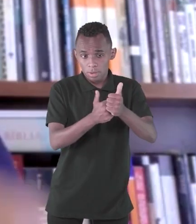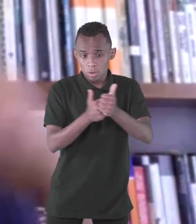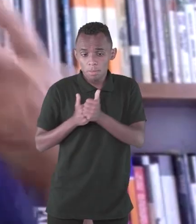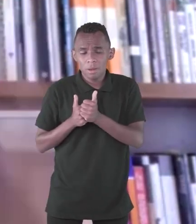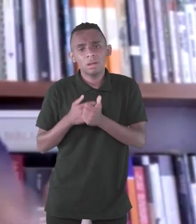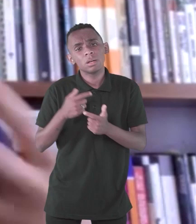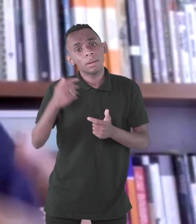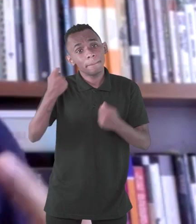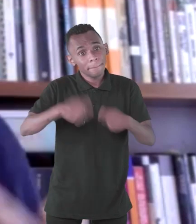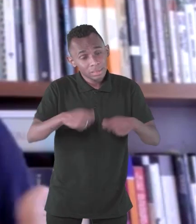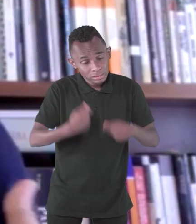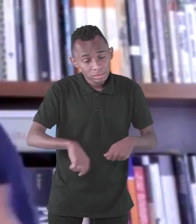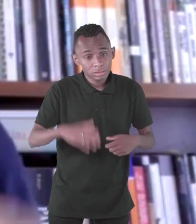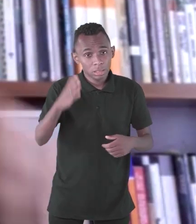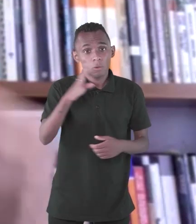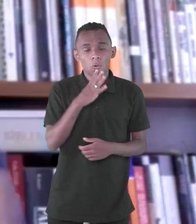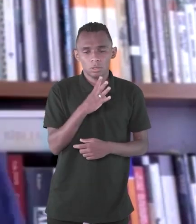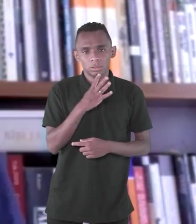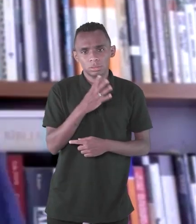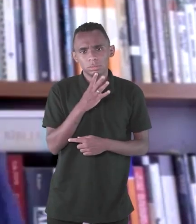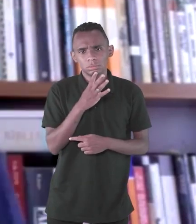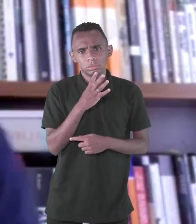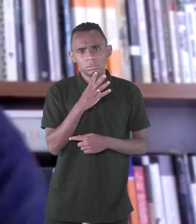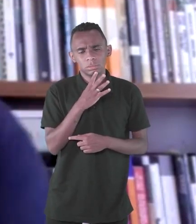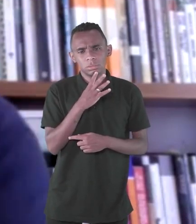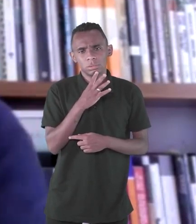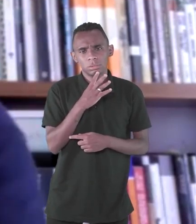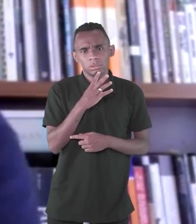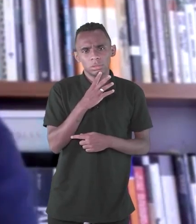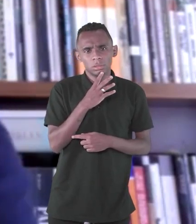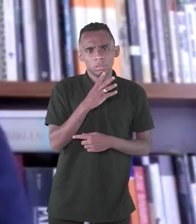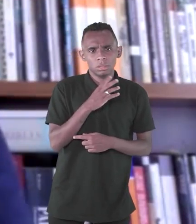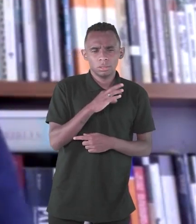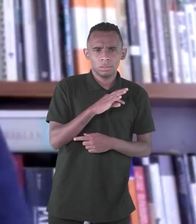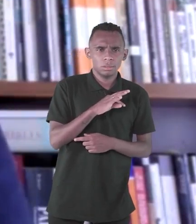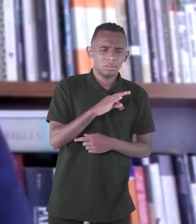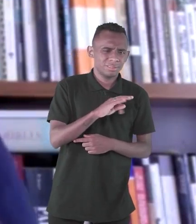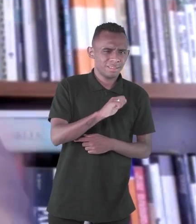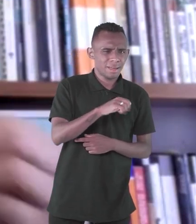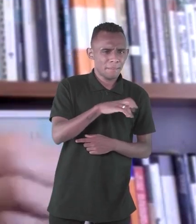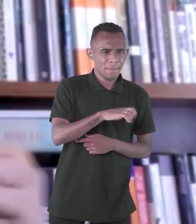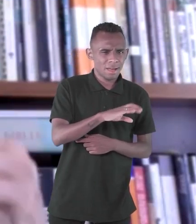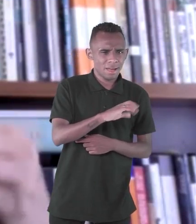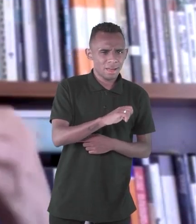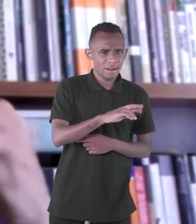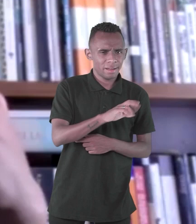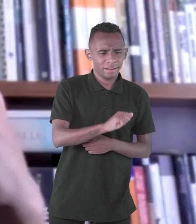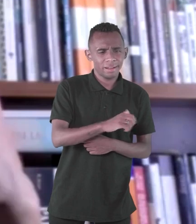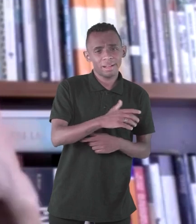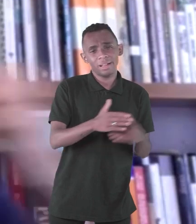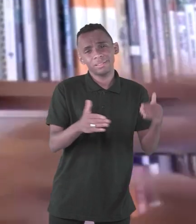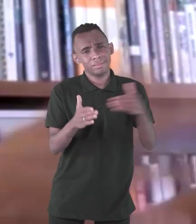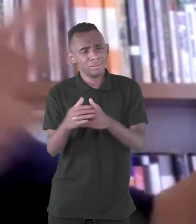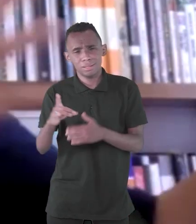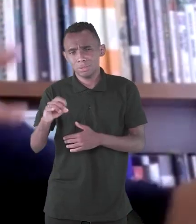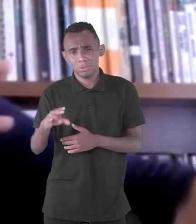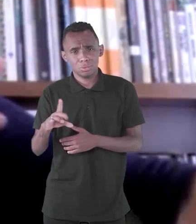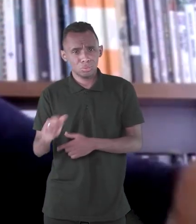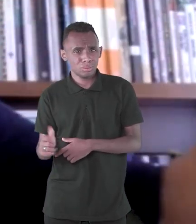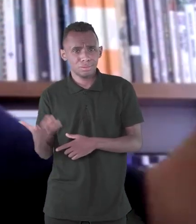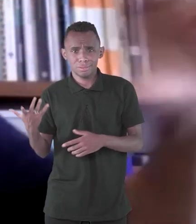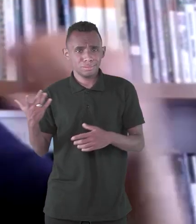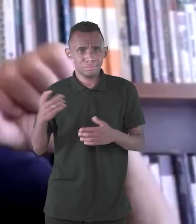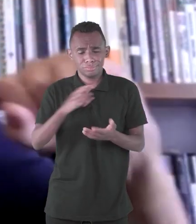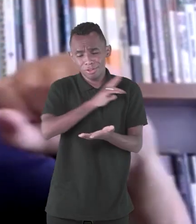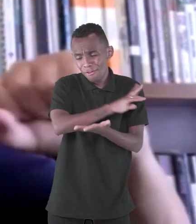acompanha precisa conhecer. E isso vai desde Lia de Itamaracá até Duda Braque, que